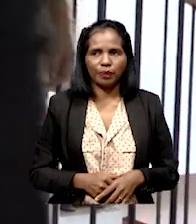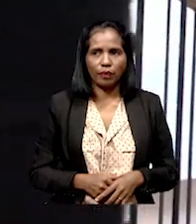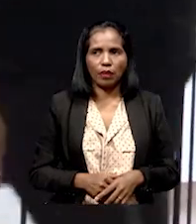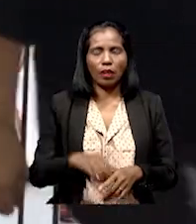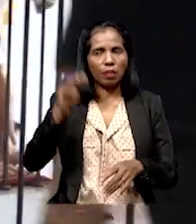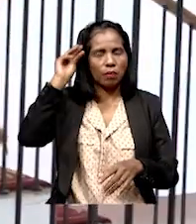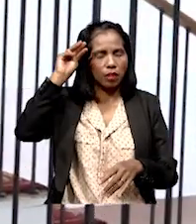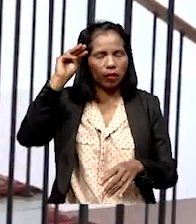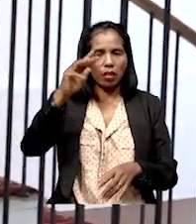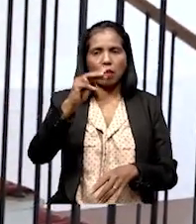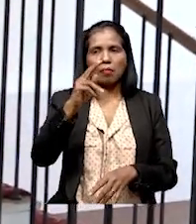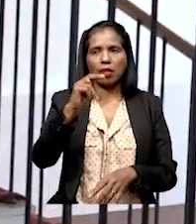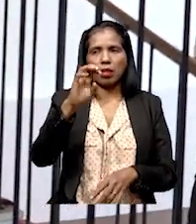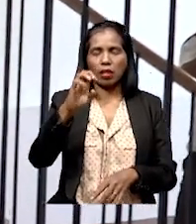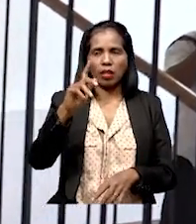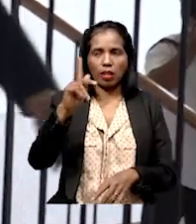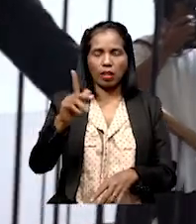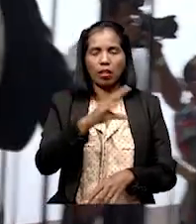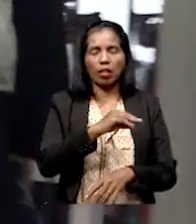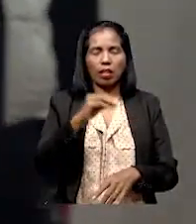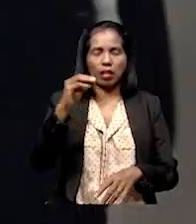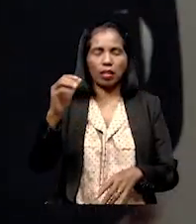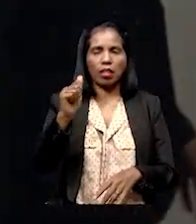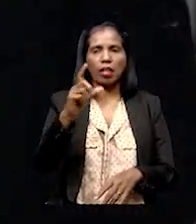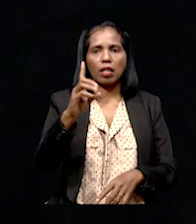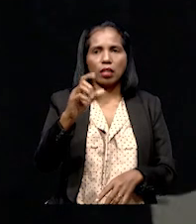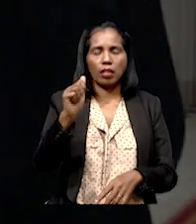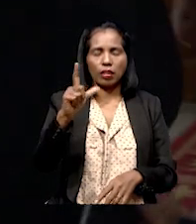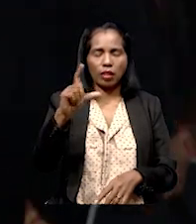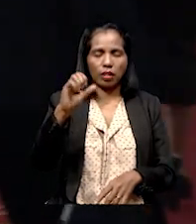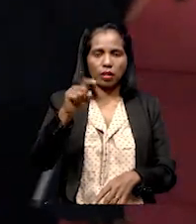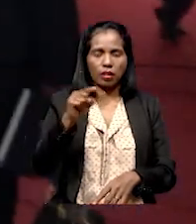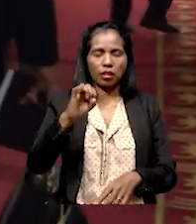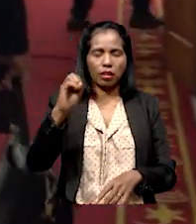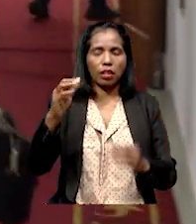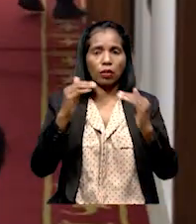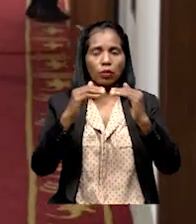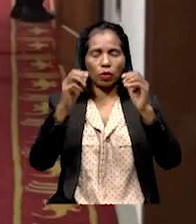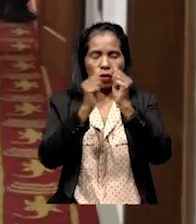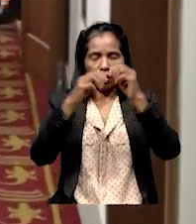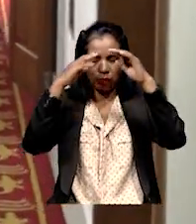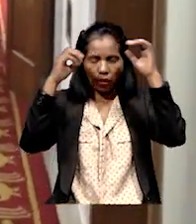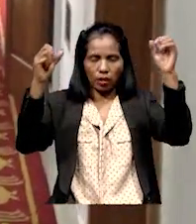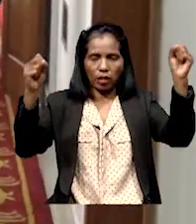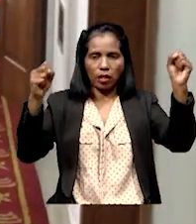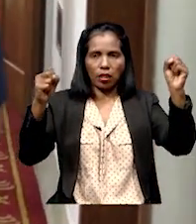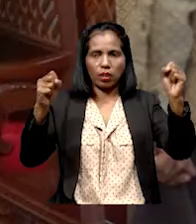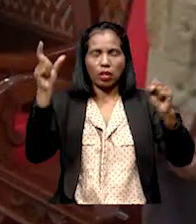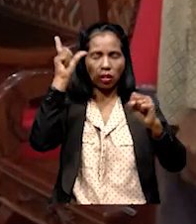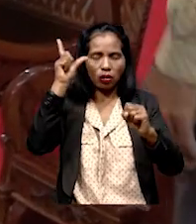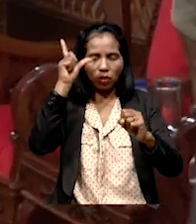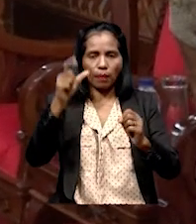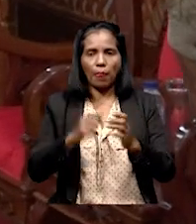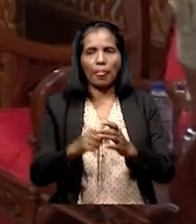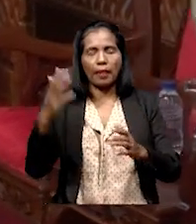Ministro de Negócios Estrangeiros na Cooperação, Adalgisa Xavier Reis Magno, foi em encontro com o presidente da República, Francisco Guterres Luolo,